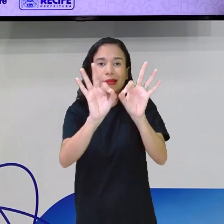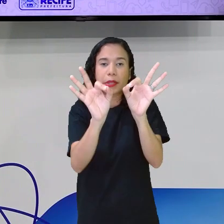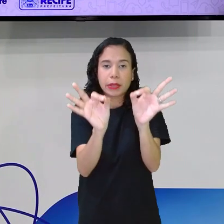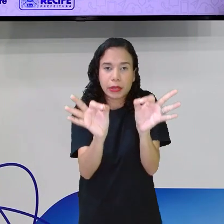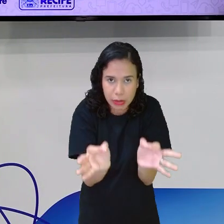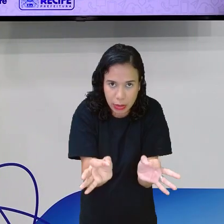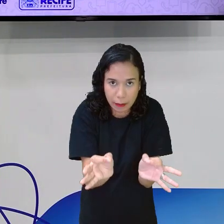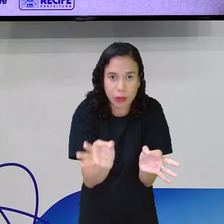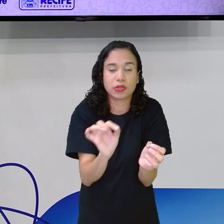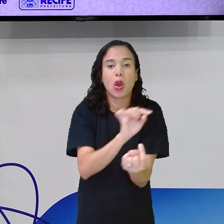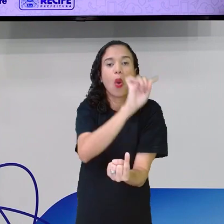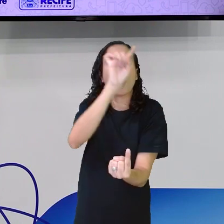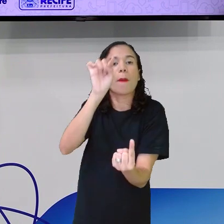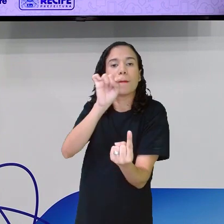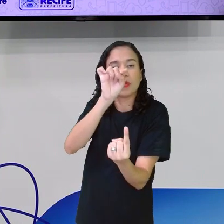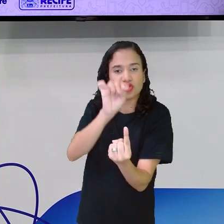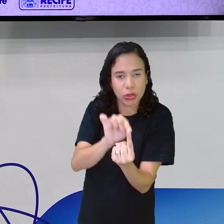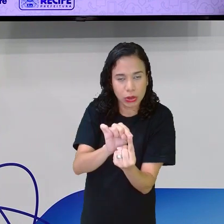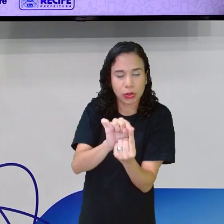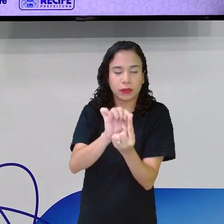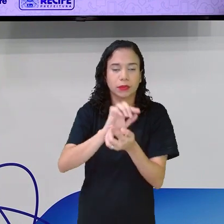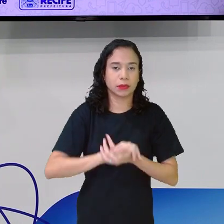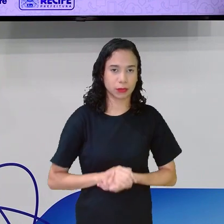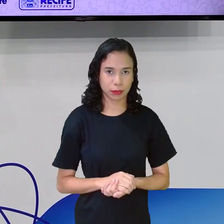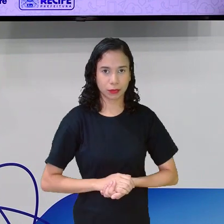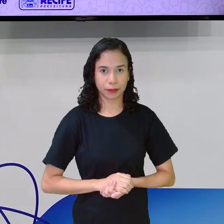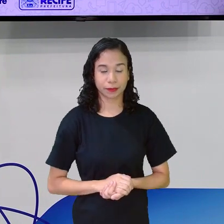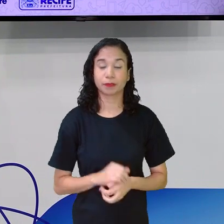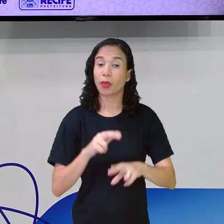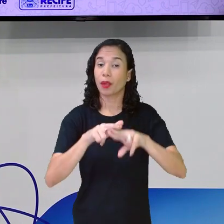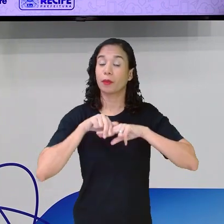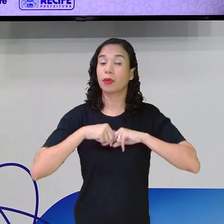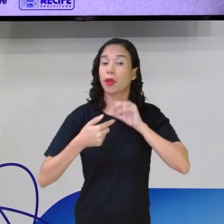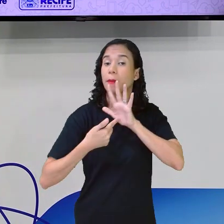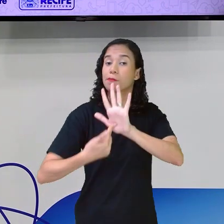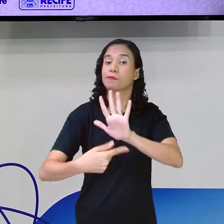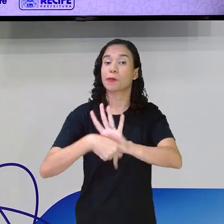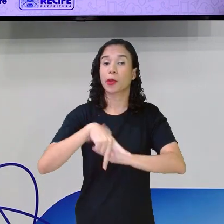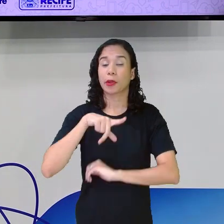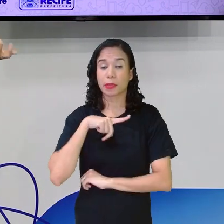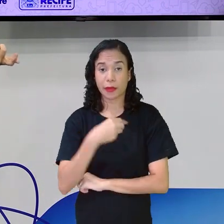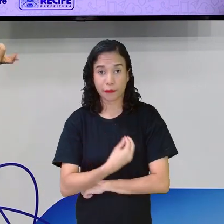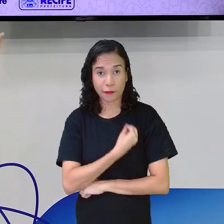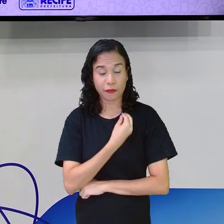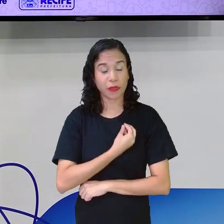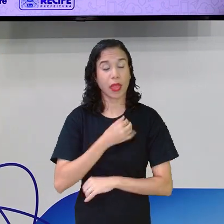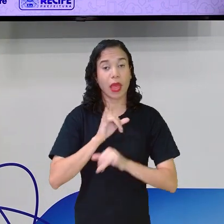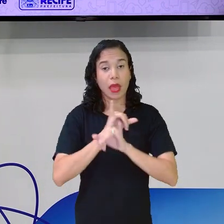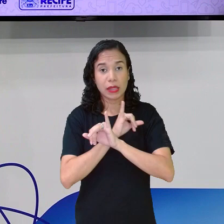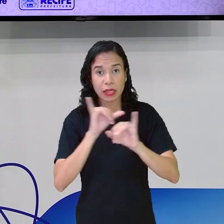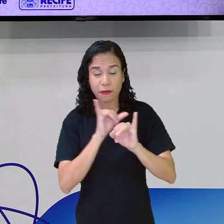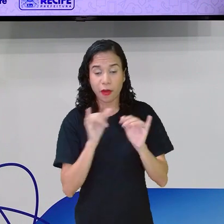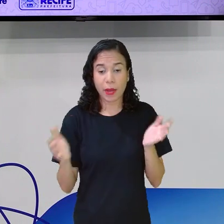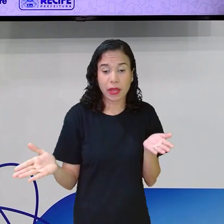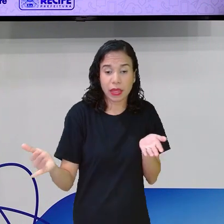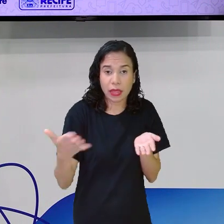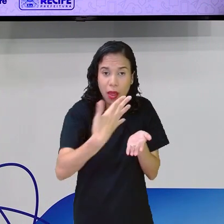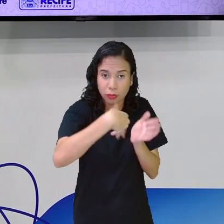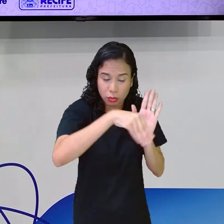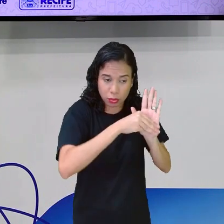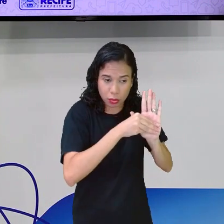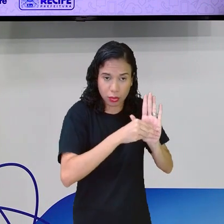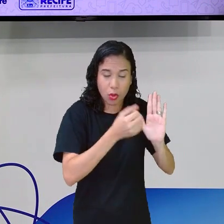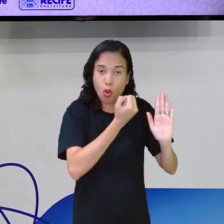simples e objetiva. Porque ela é representada, esses dados são representados de